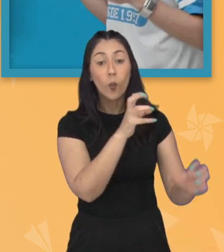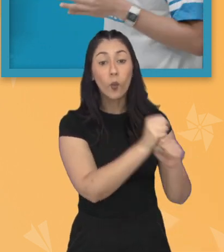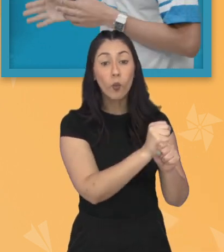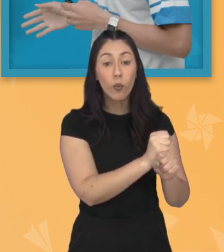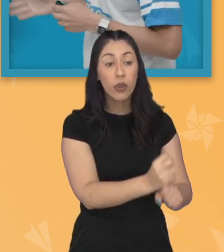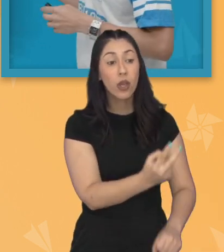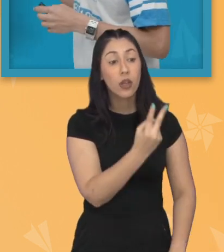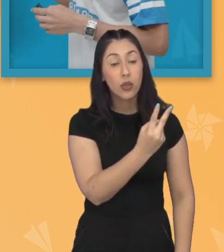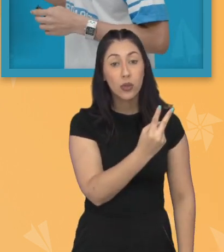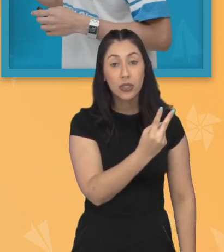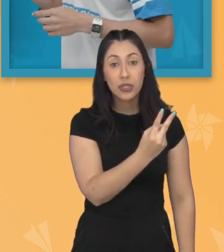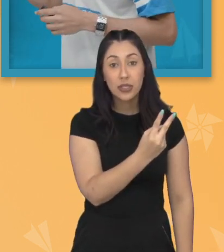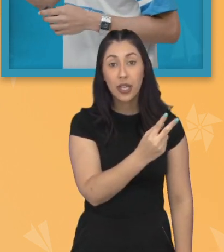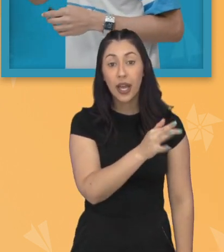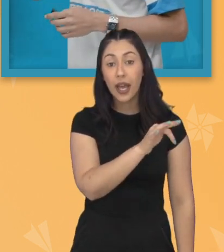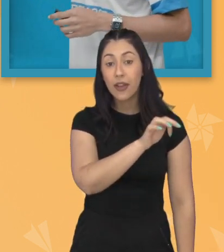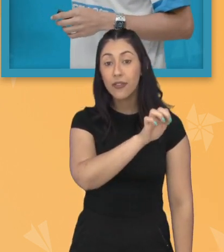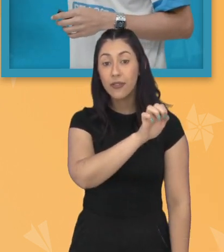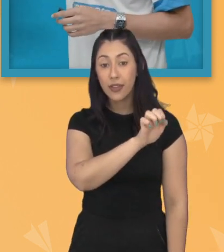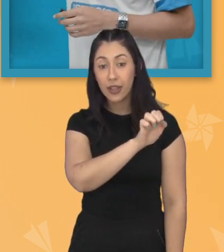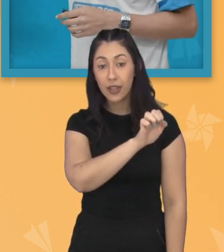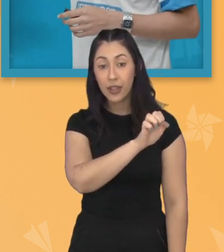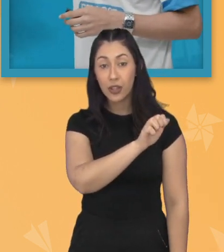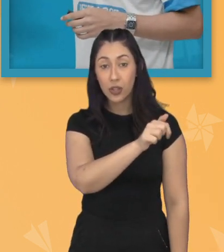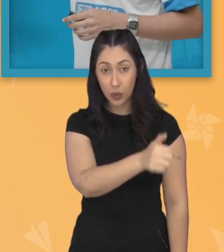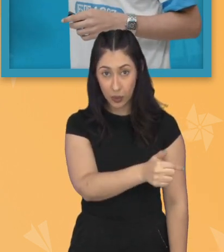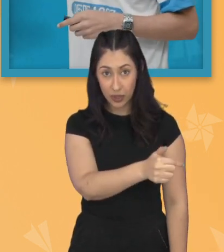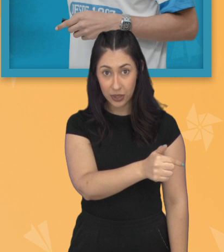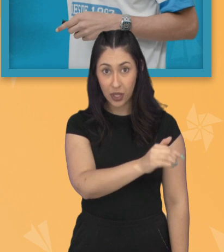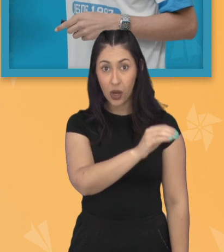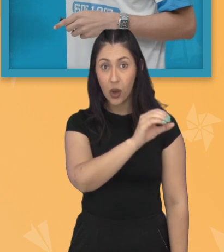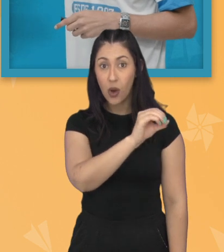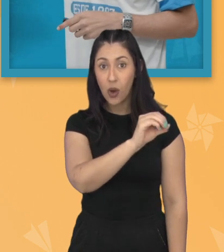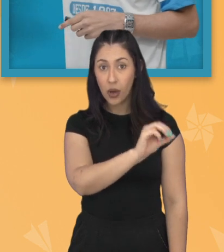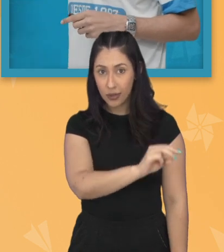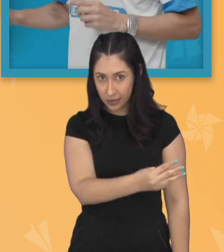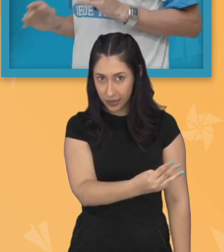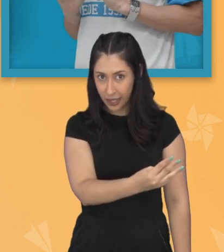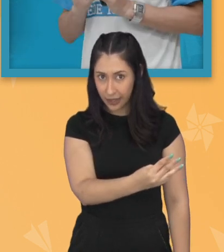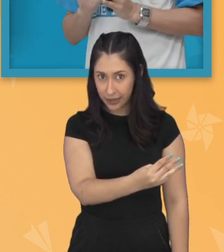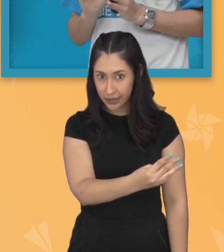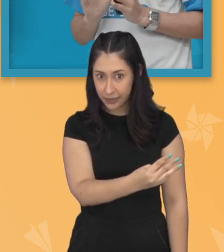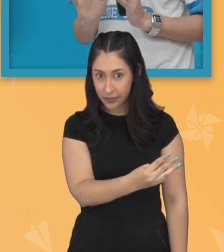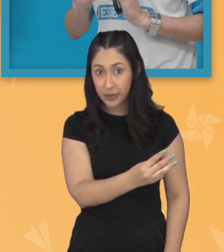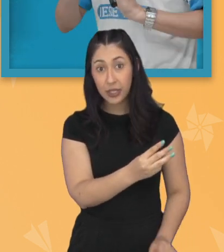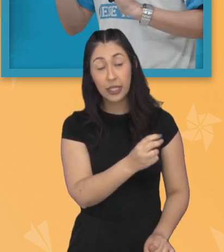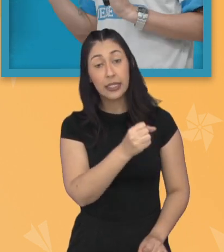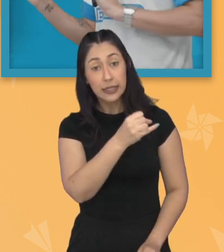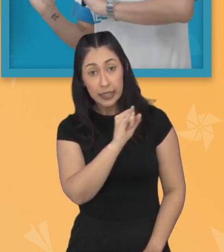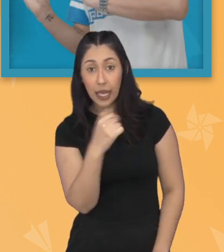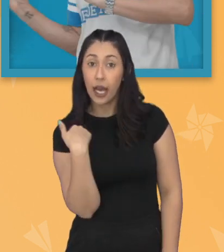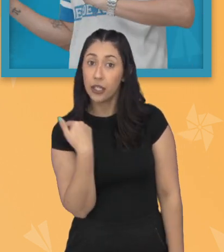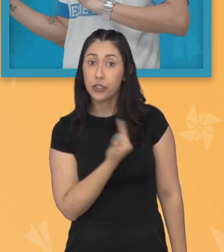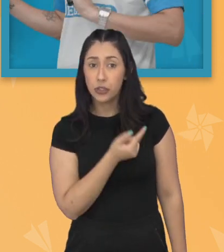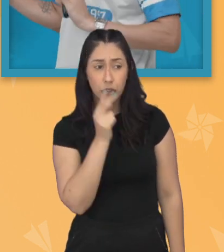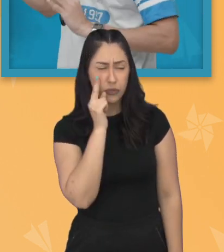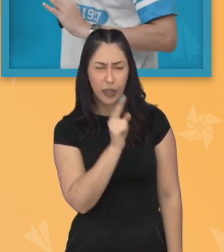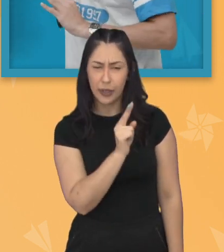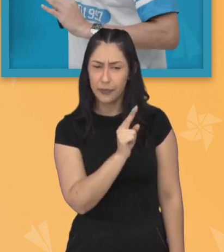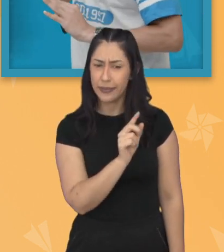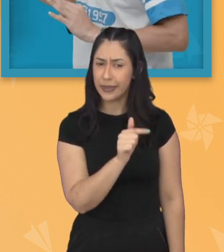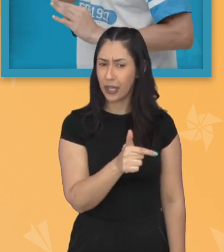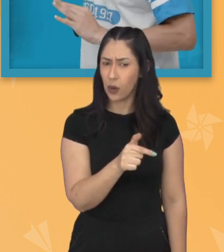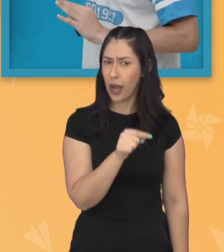2F2O3 no estado sólido. Ou seja, esse 2 aqui vai multiplicar o 2 que está na frente ali do ferro, então a gente continua com os 4